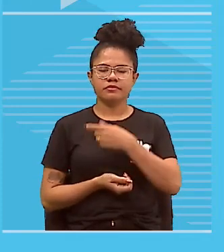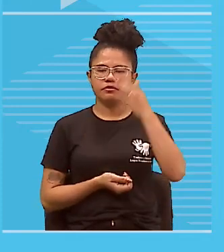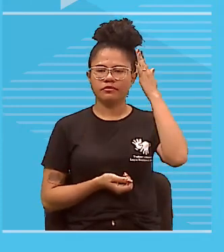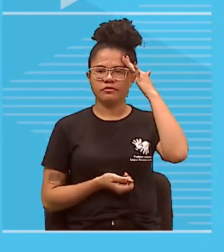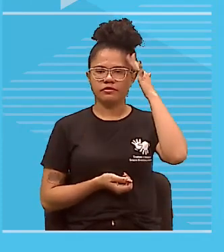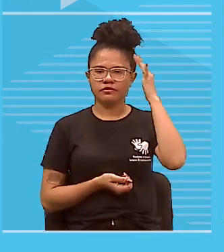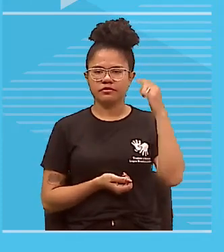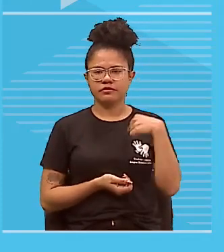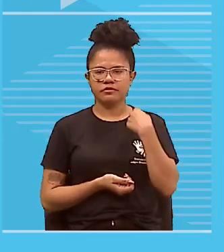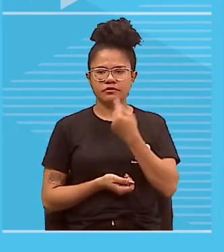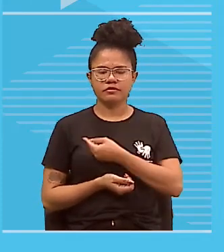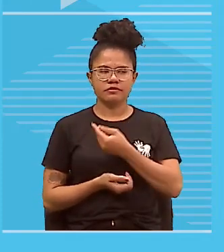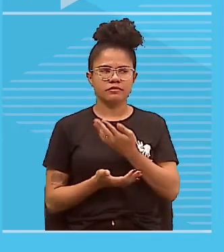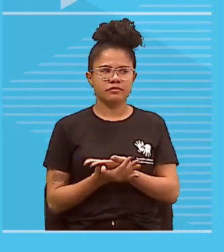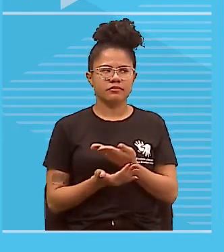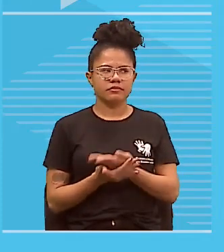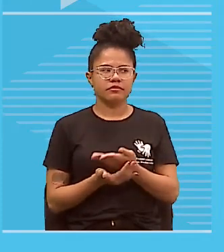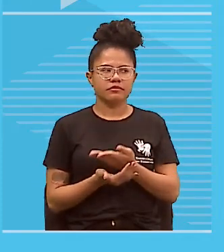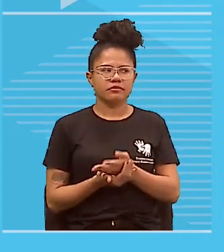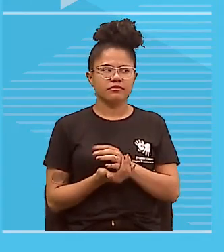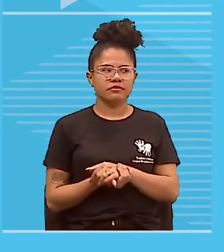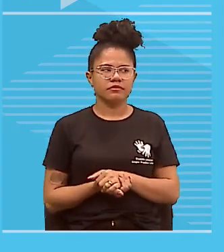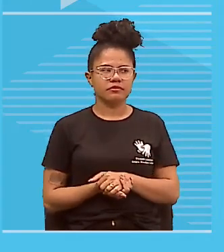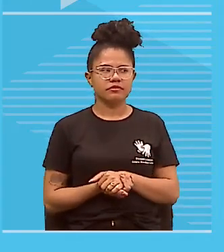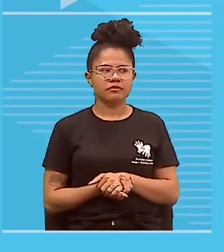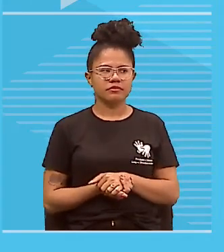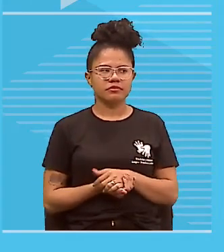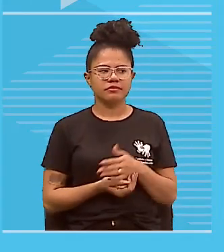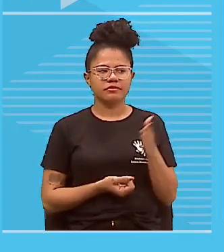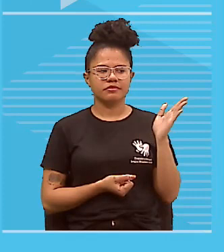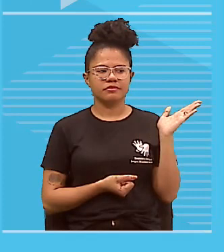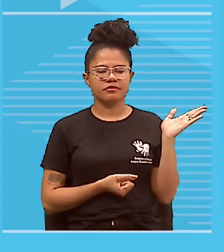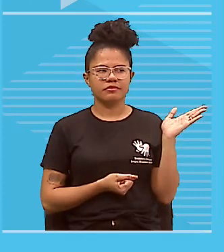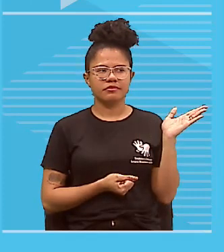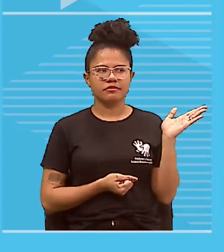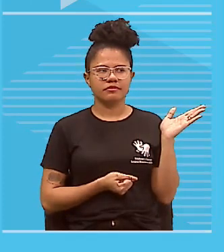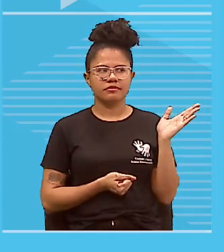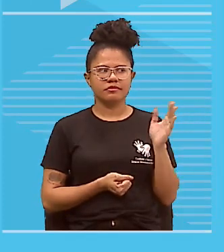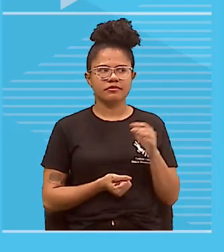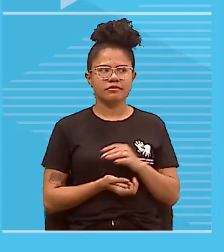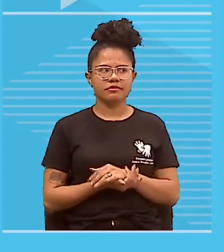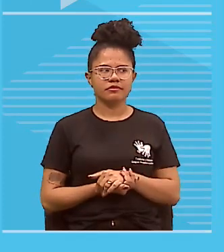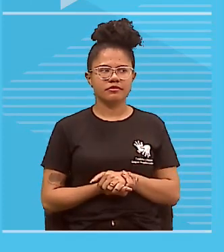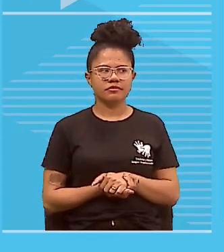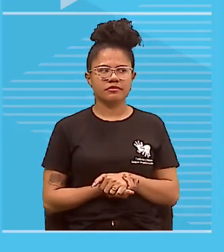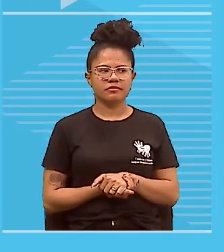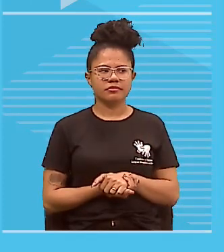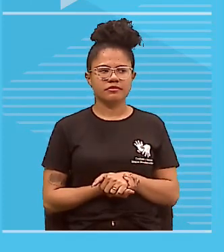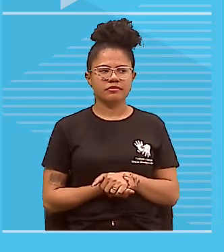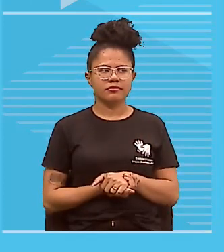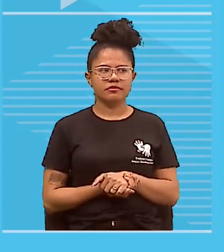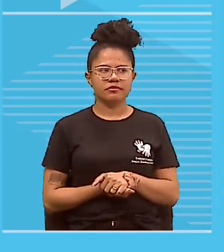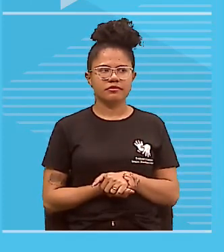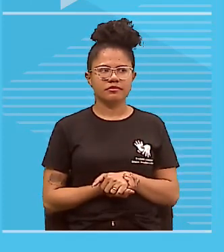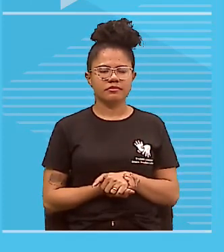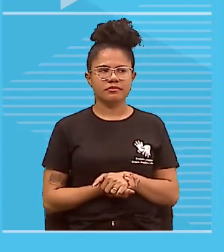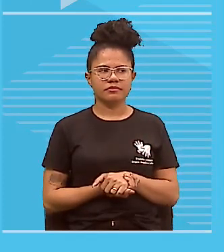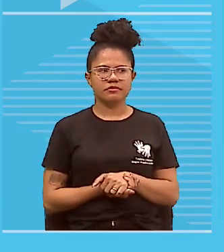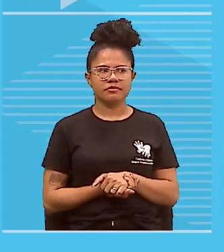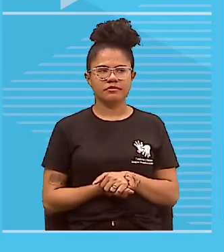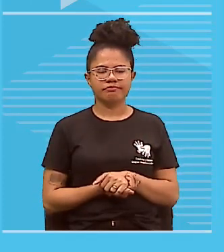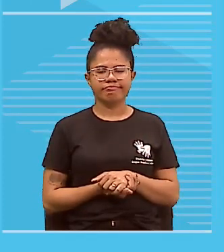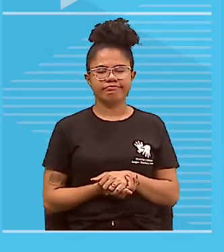hoje, né? Que a gente está conversando sobre questões ambientais e sustentabilidade. É praticamente a temática do